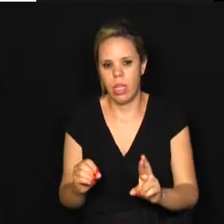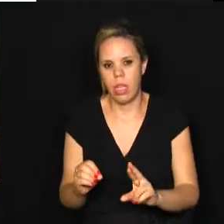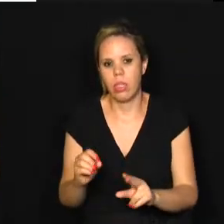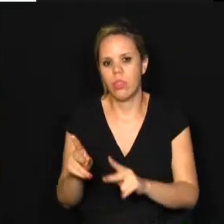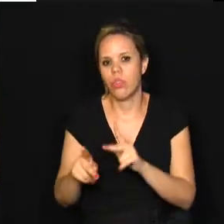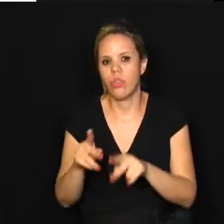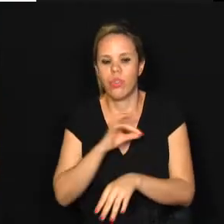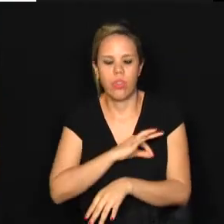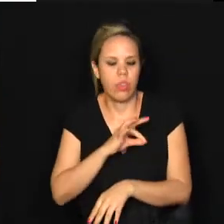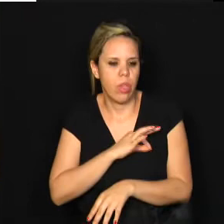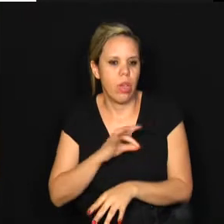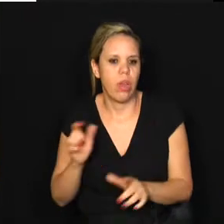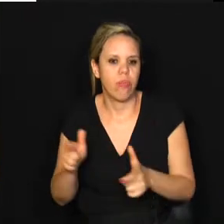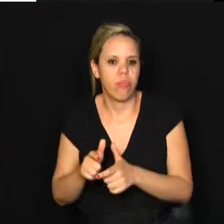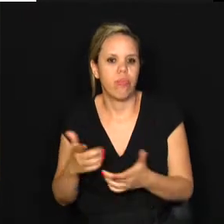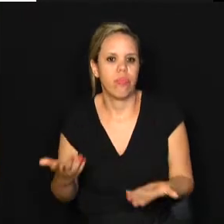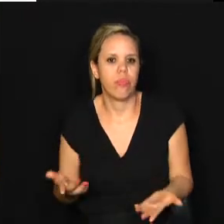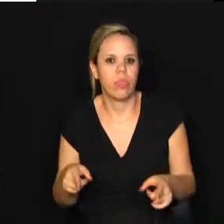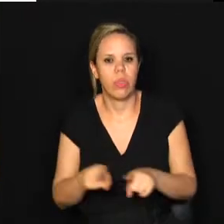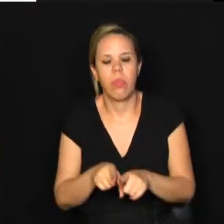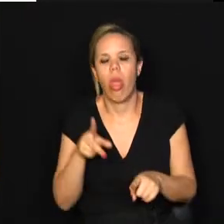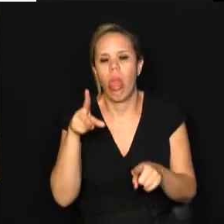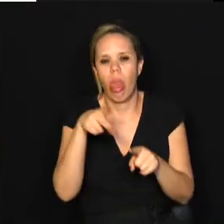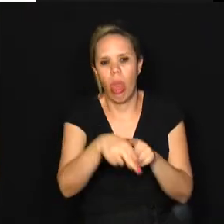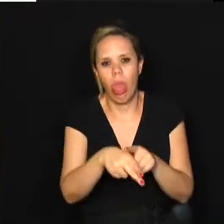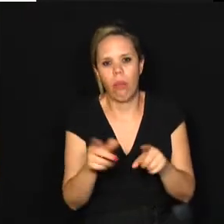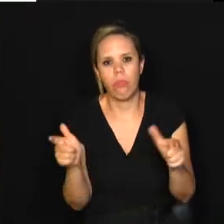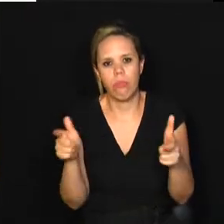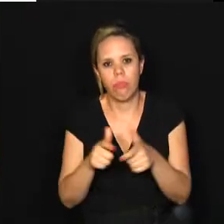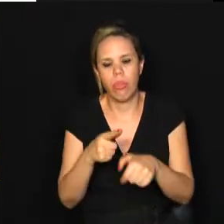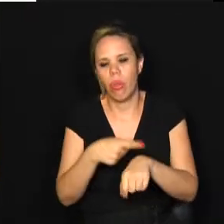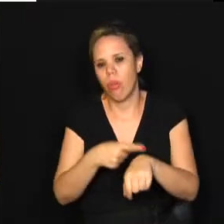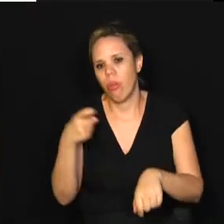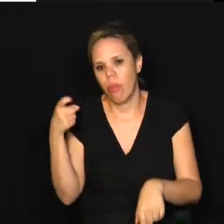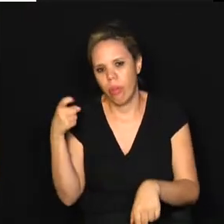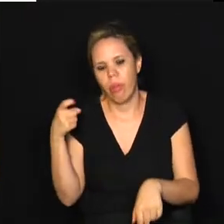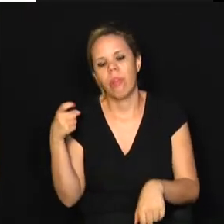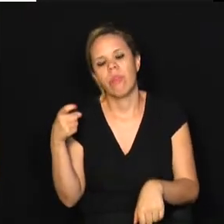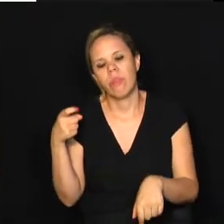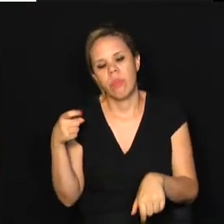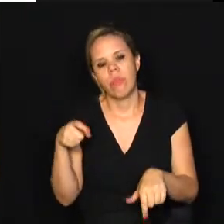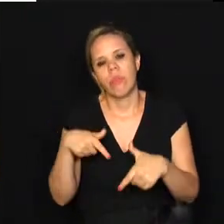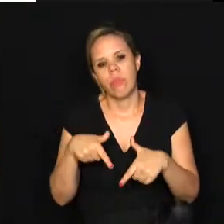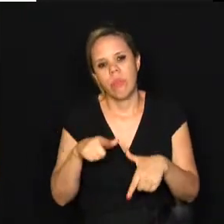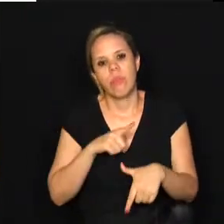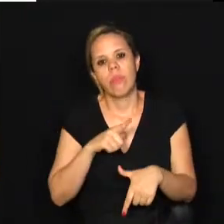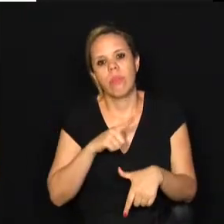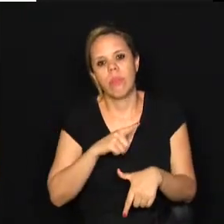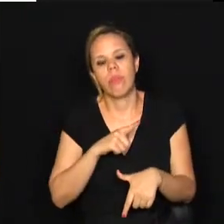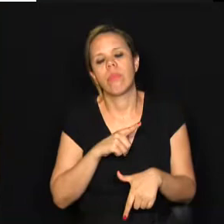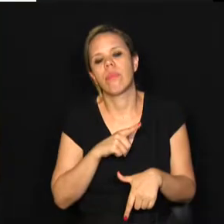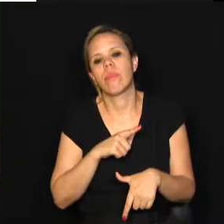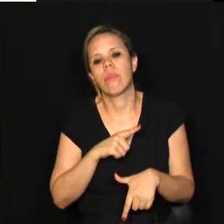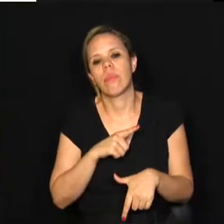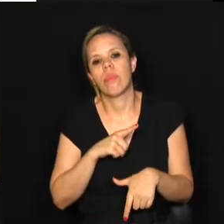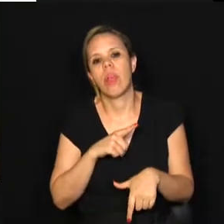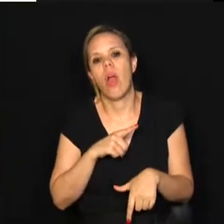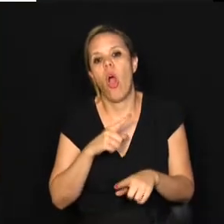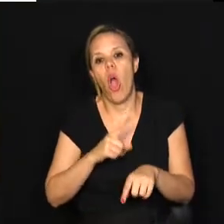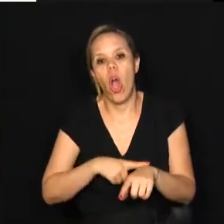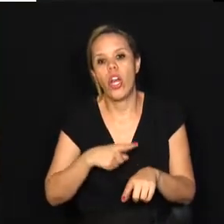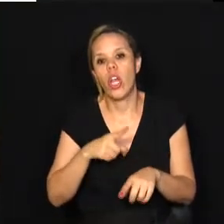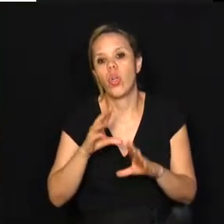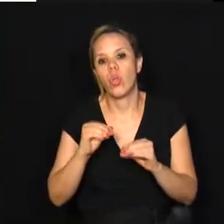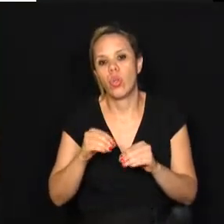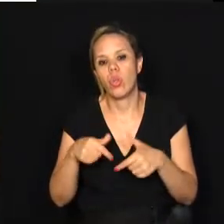trabalhadores. Fora os cortes em hora extra, os cortes que nós estamos tendo em outros, adicional noturno e vários